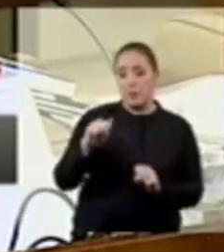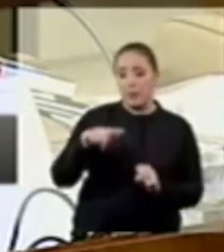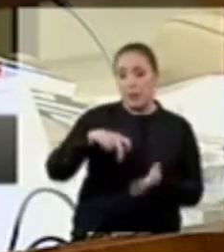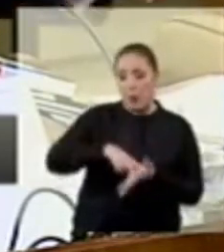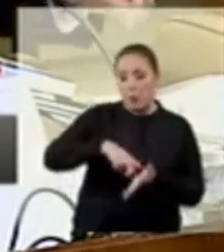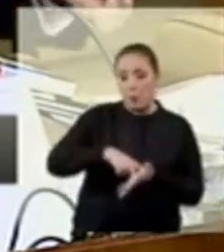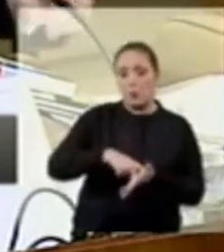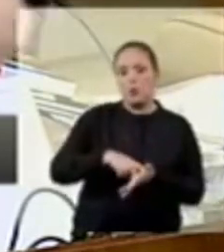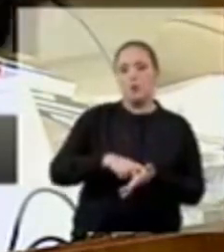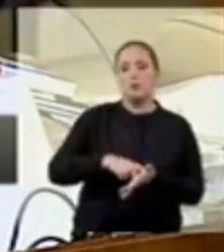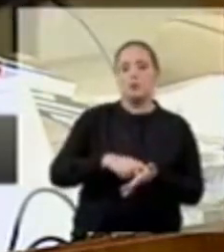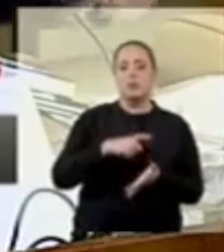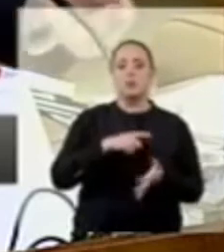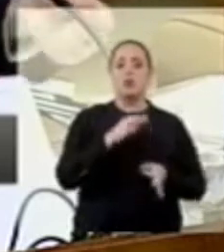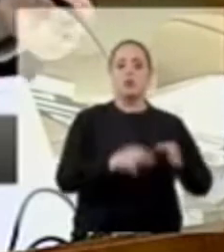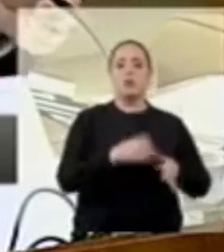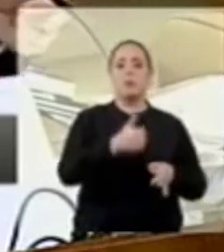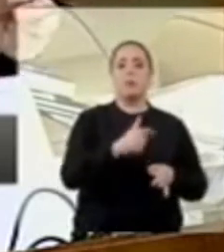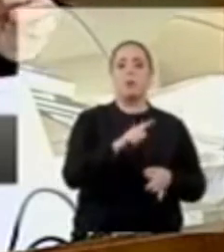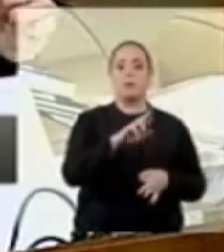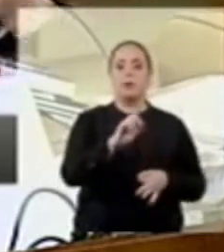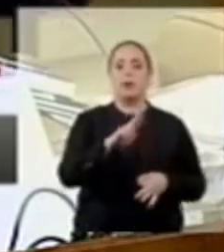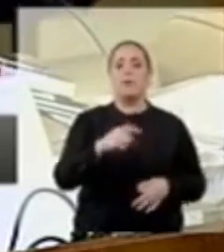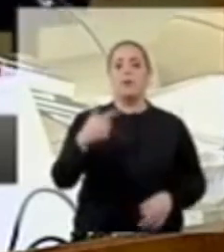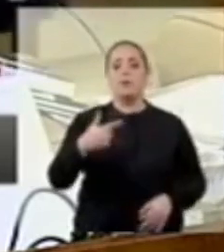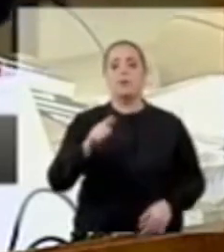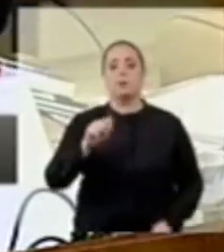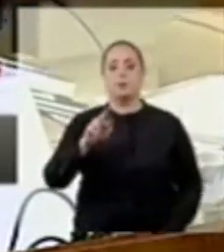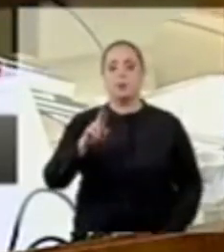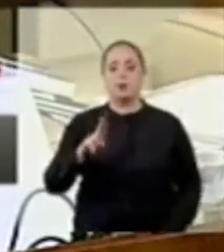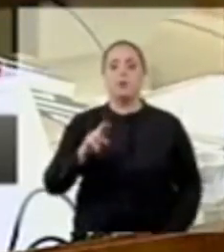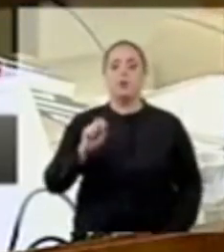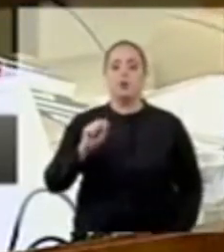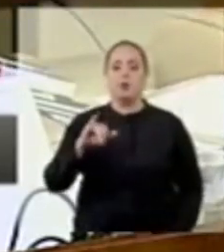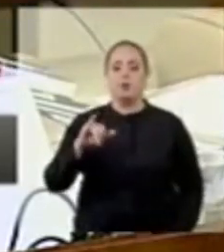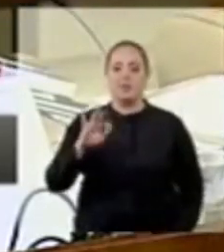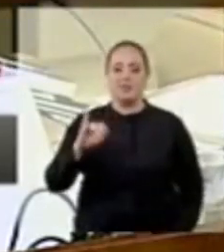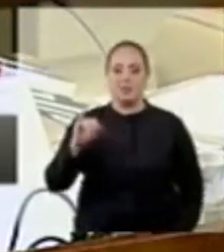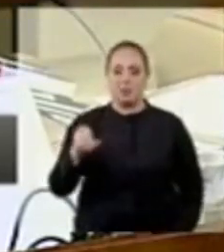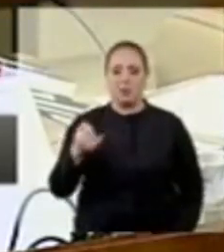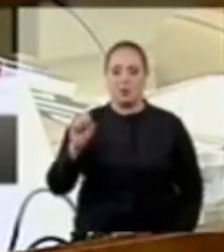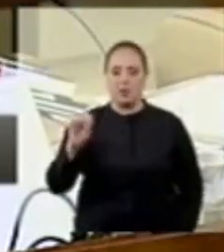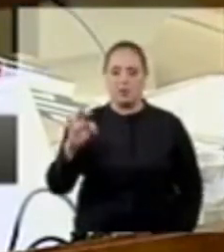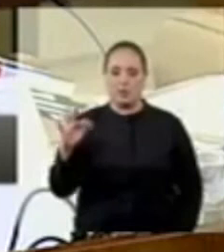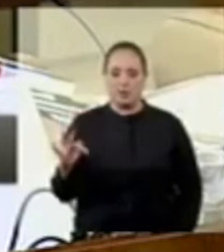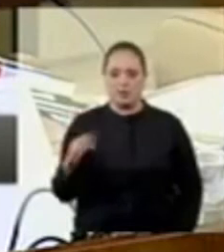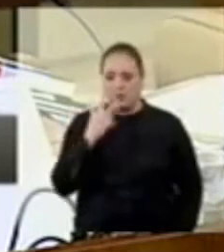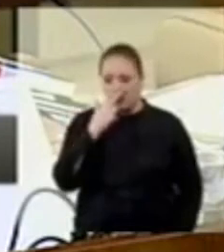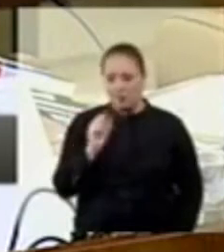movimentou justiça de 1º grau justiça de 2º grau stj e supremo deixou prescrever new